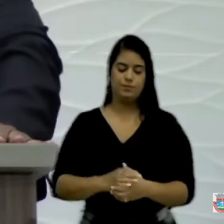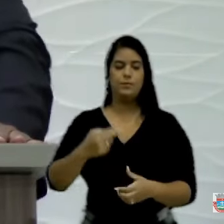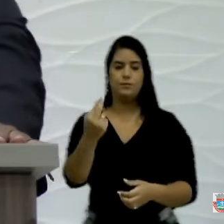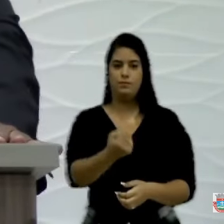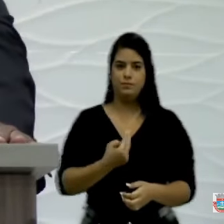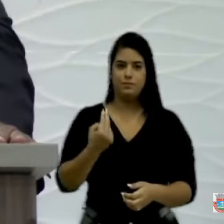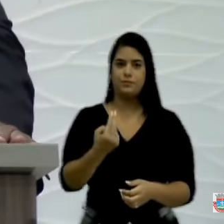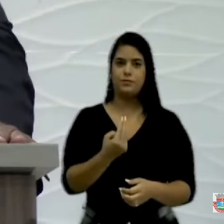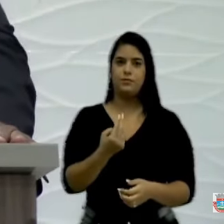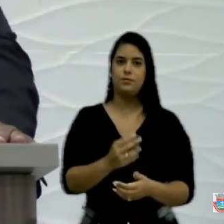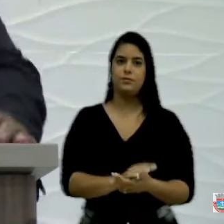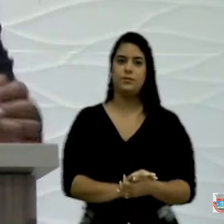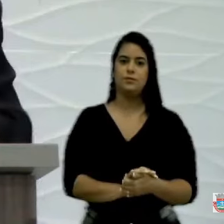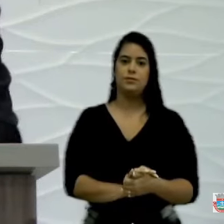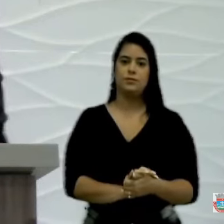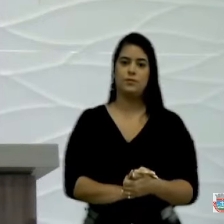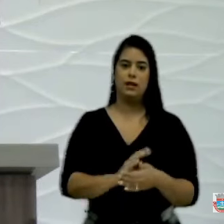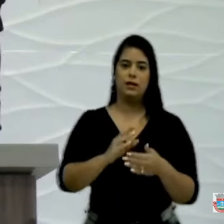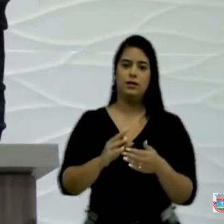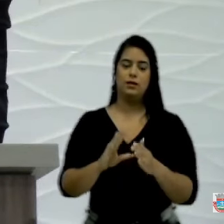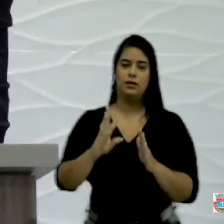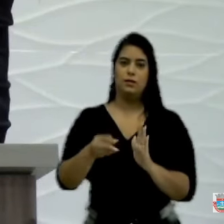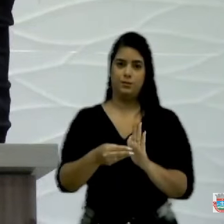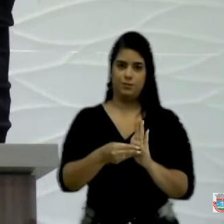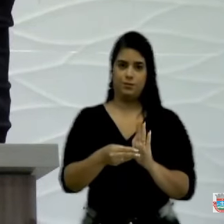Nós colocamos uma emenda